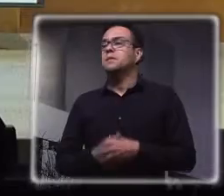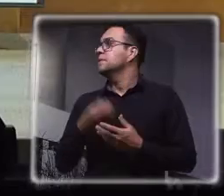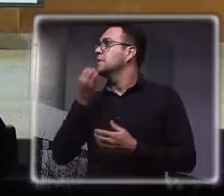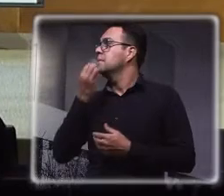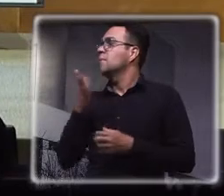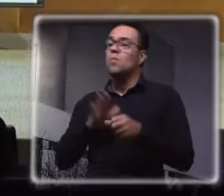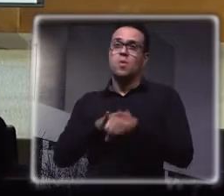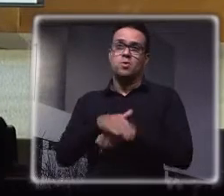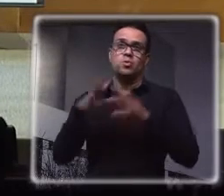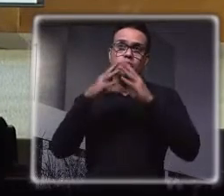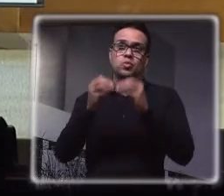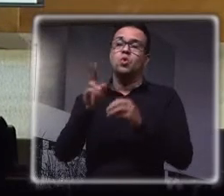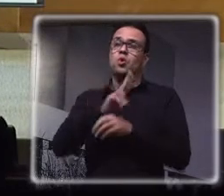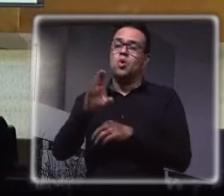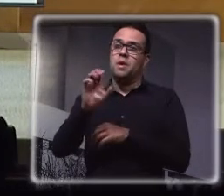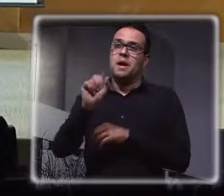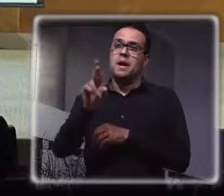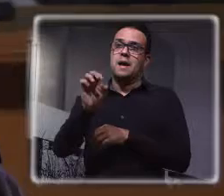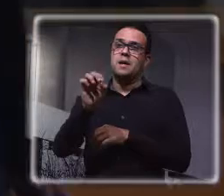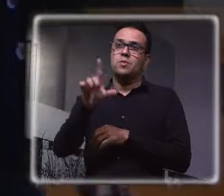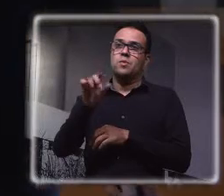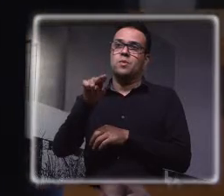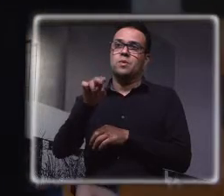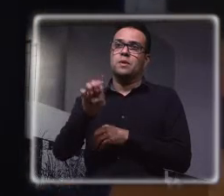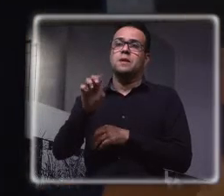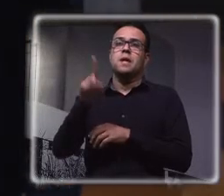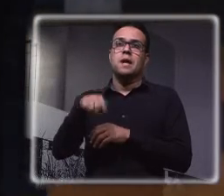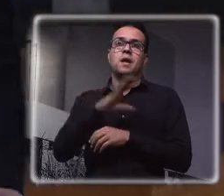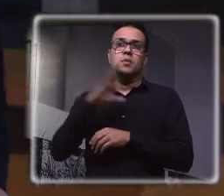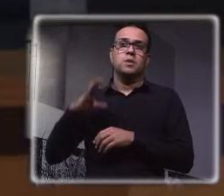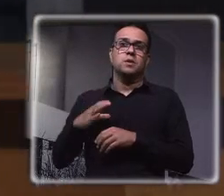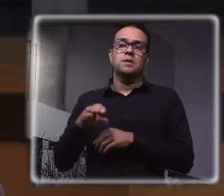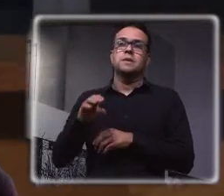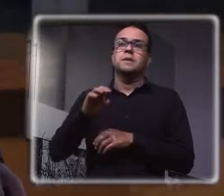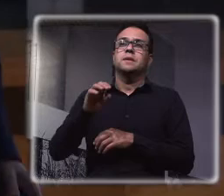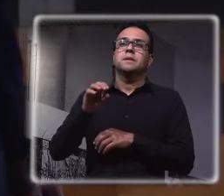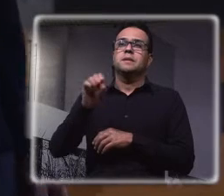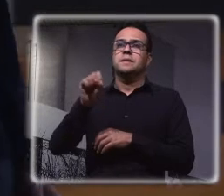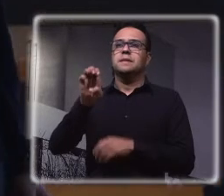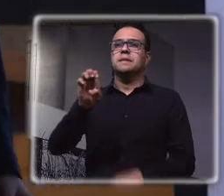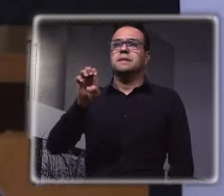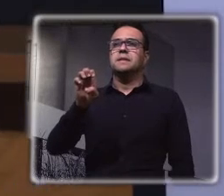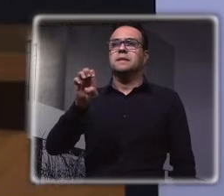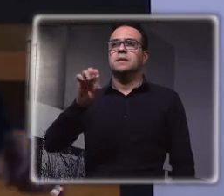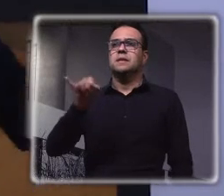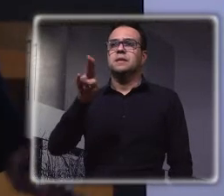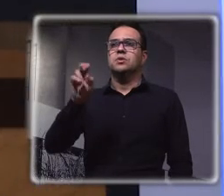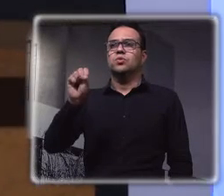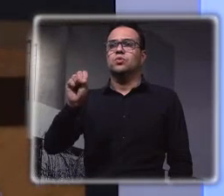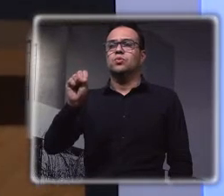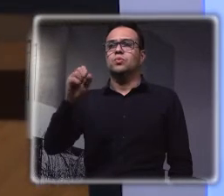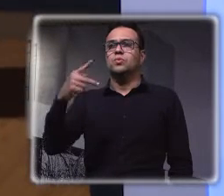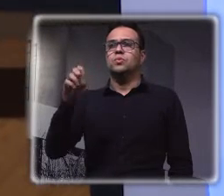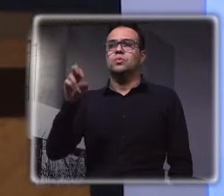Boa noite a todos. Meu nome é Caroline Lima. Eu coordeno o Sejusc Super, que é o Centro Judiciário de Solução de Conflitos que trabalha